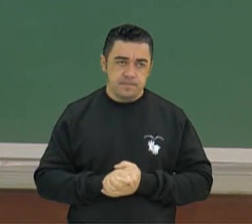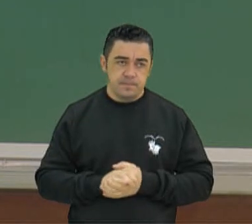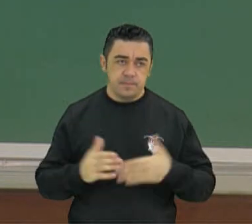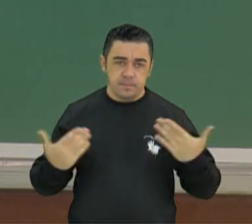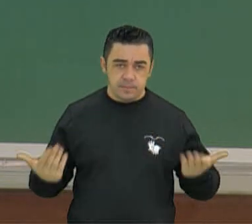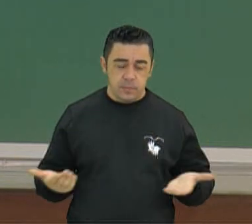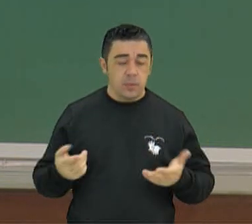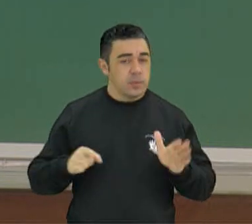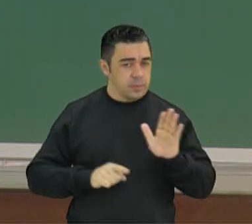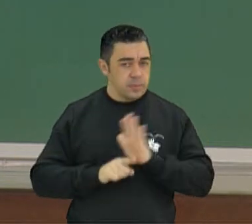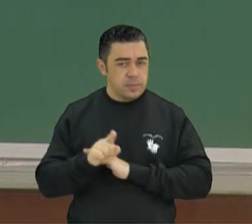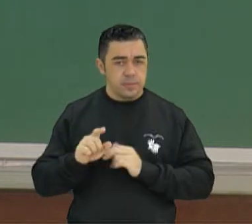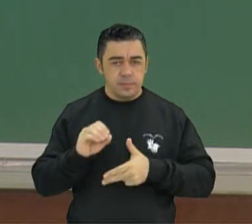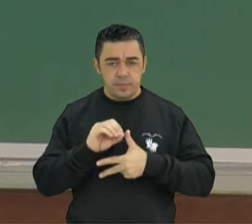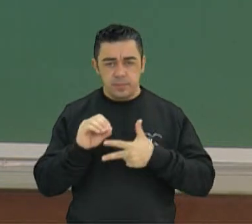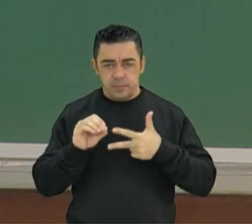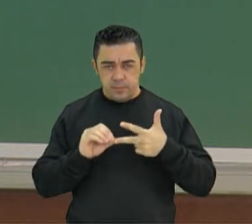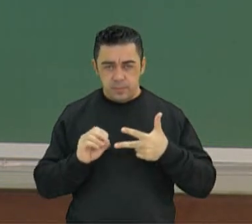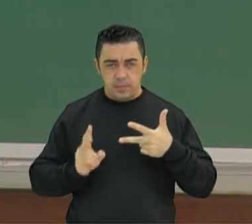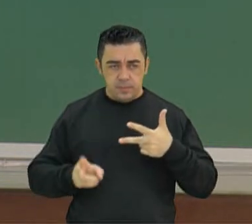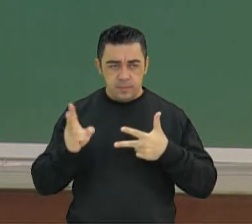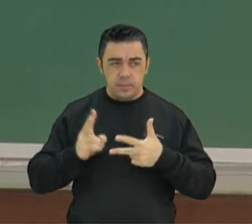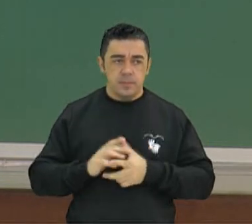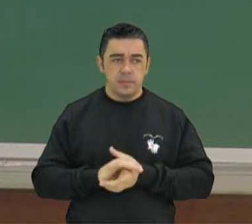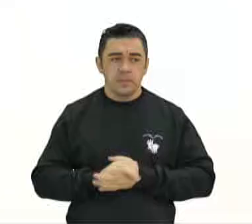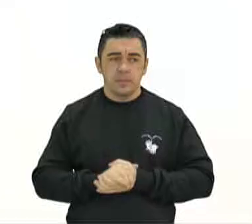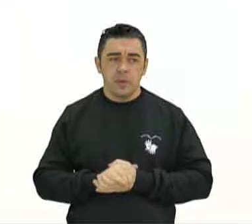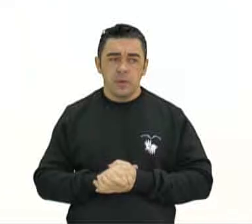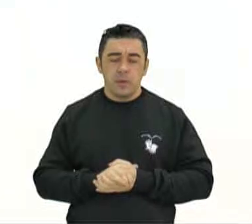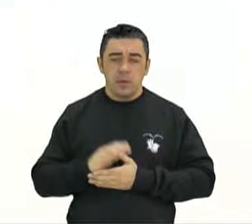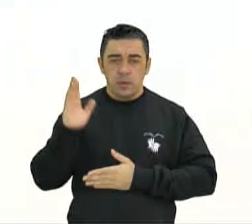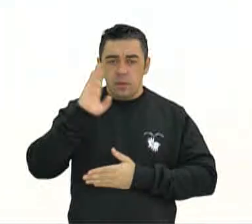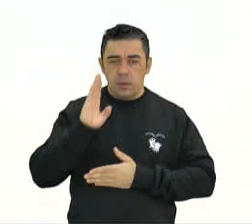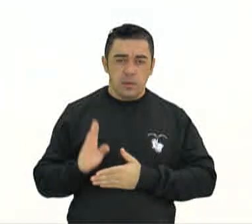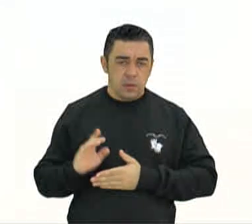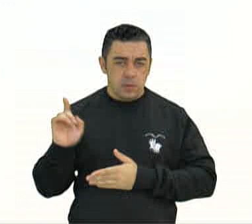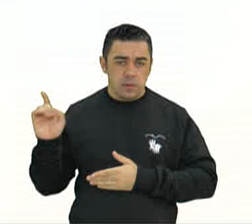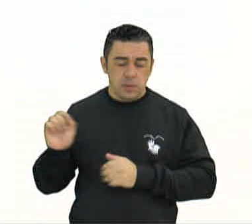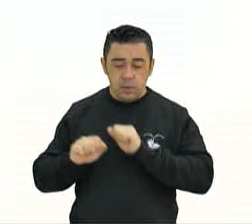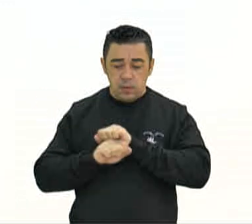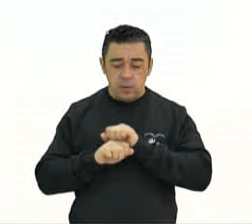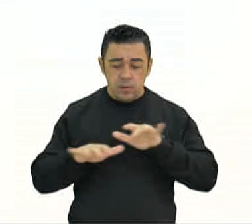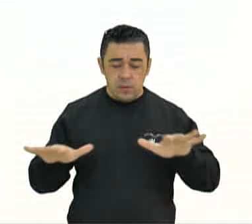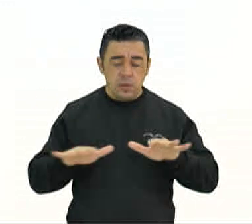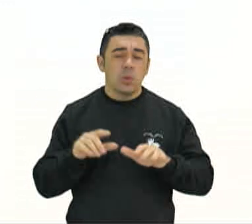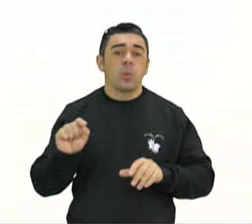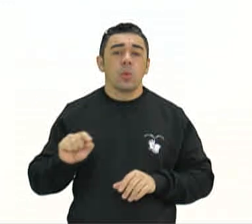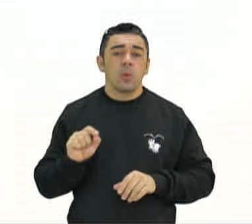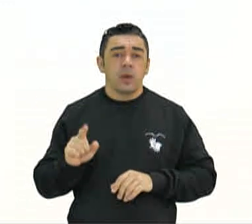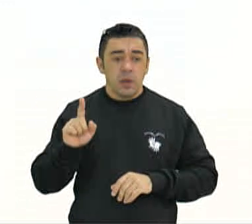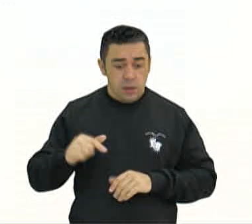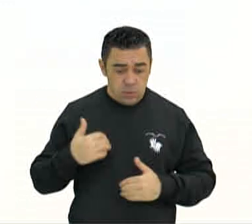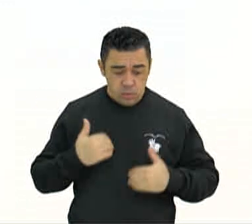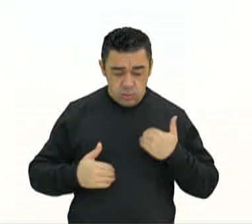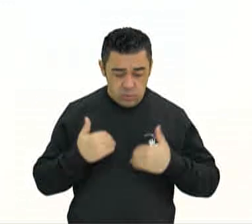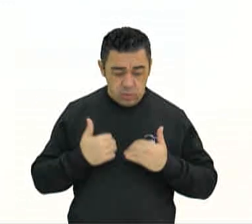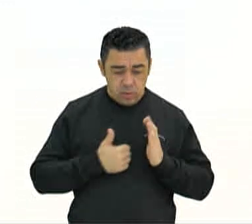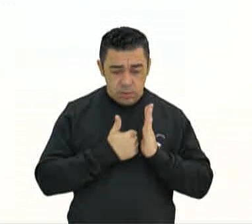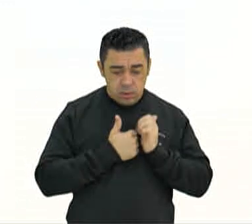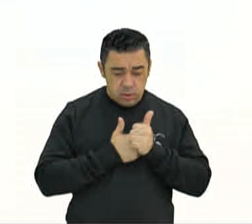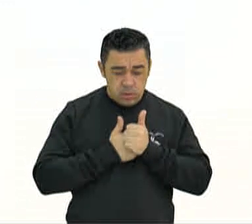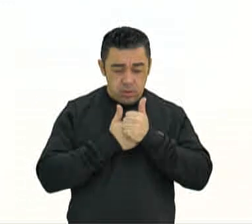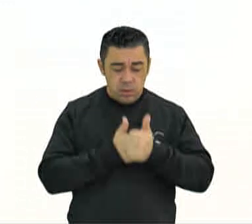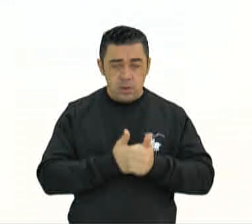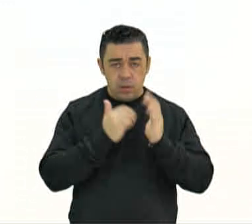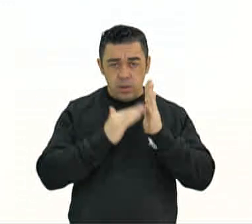mais uma questão do Enem. Me acompanhe no slide. No Brasil, a disseminação de uma expectativa de corpo com base na estética